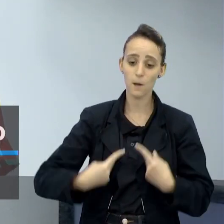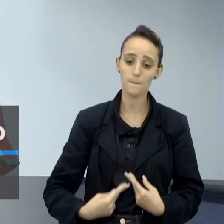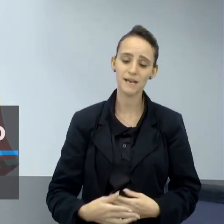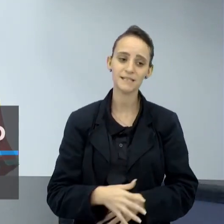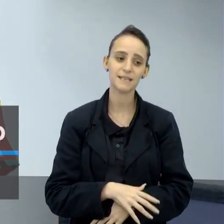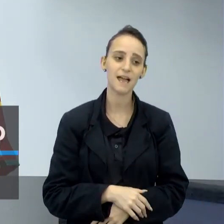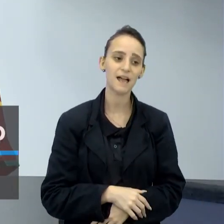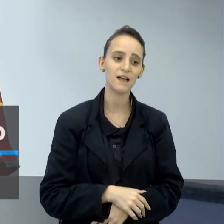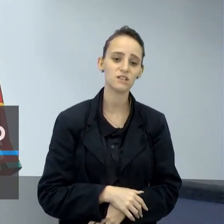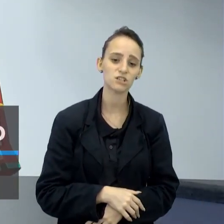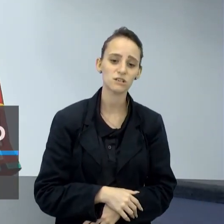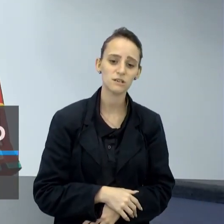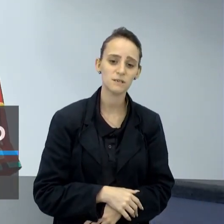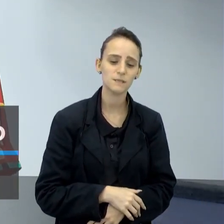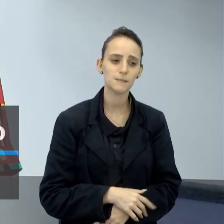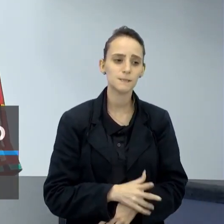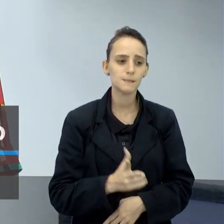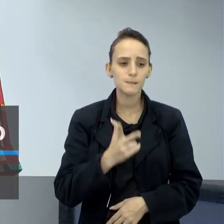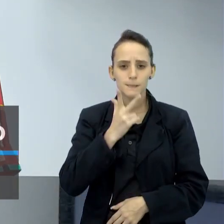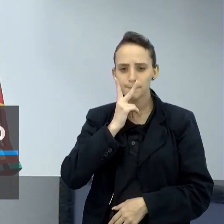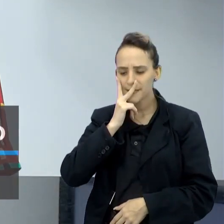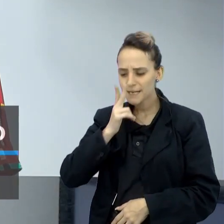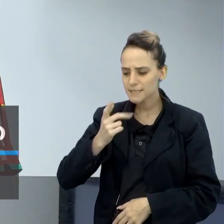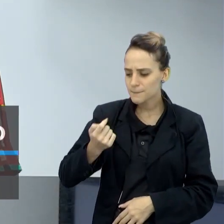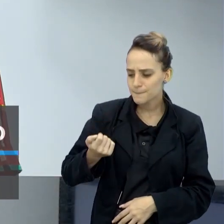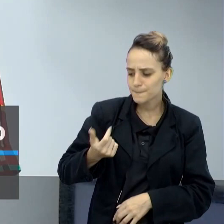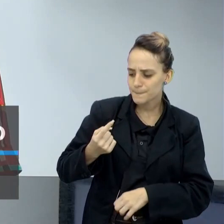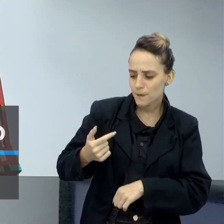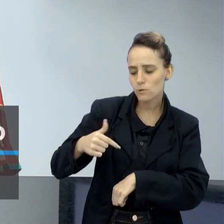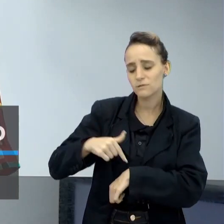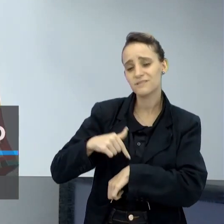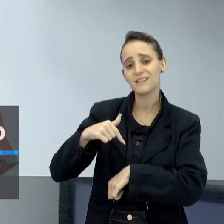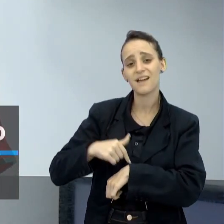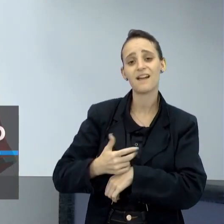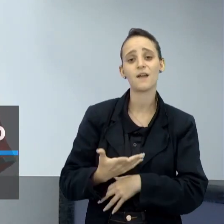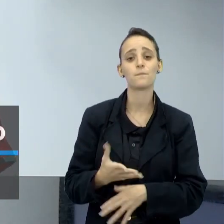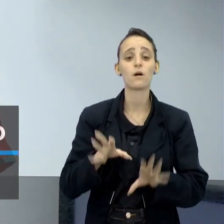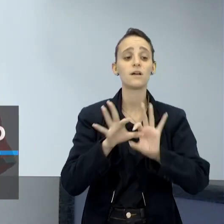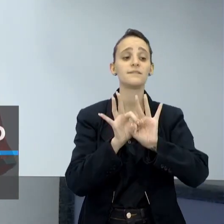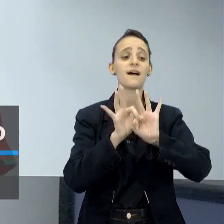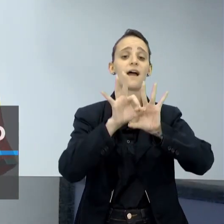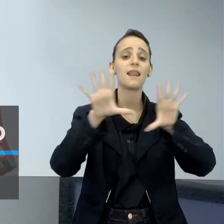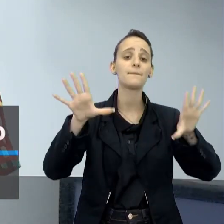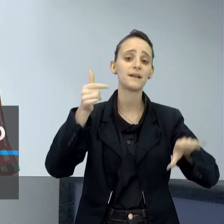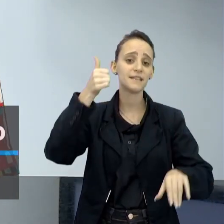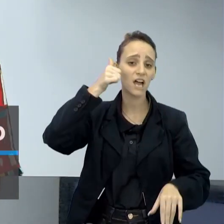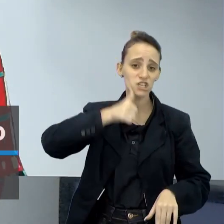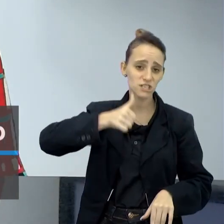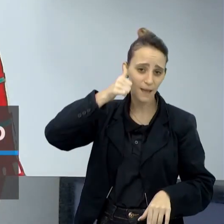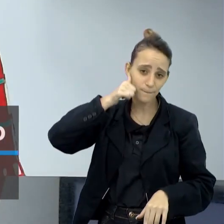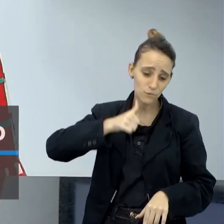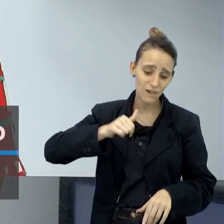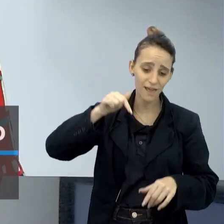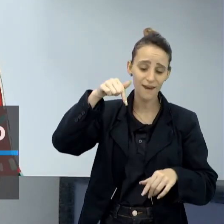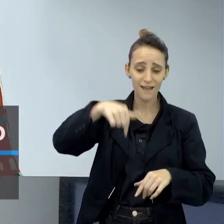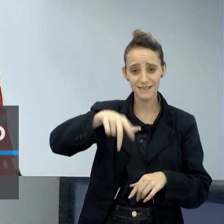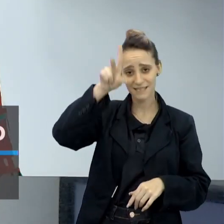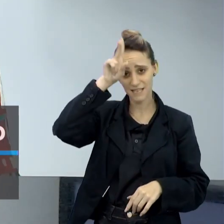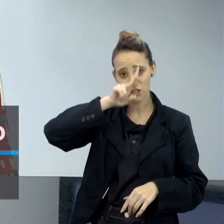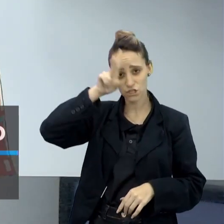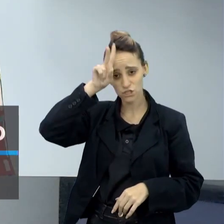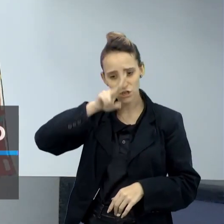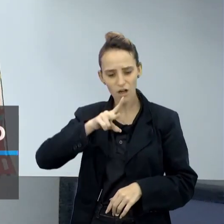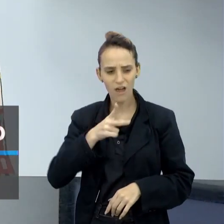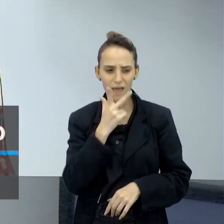de registro tão pouco, né, com essa questão da construção da liberdade realmente das mulheres dentro da história. É